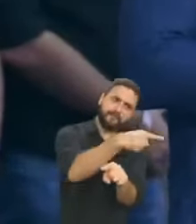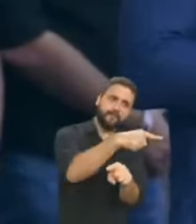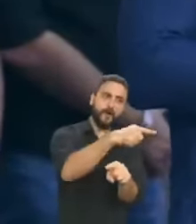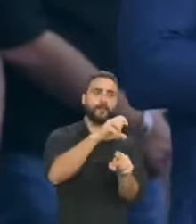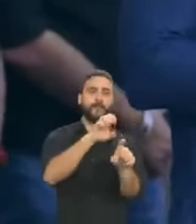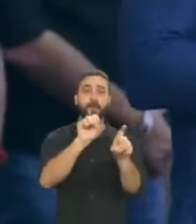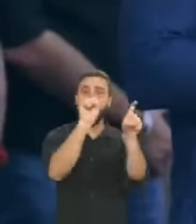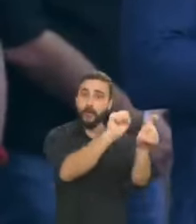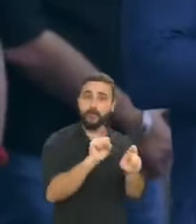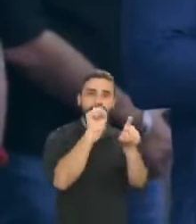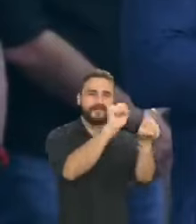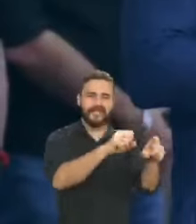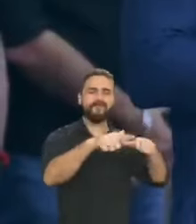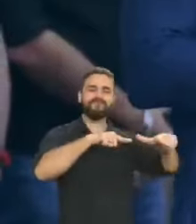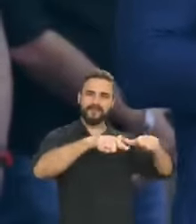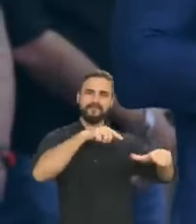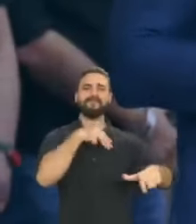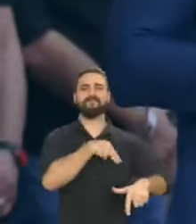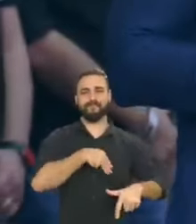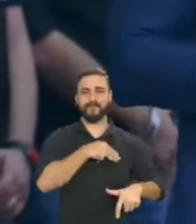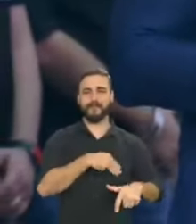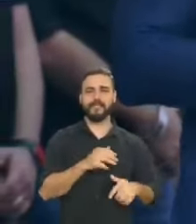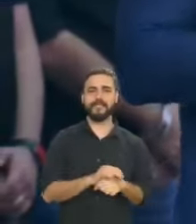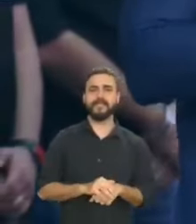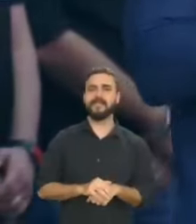consegue chamar ele aqui? Ele está aí na...